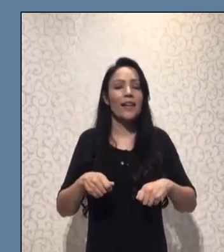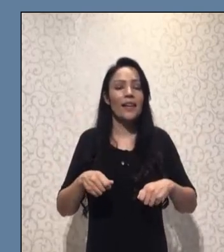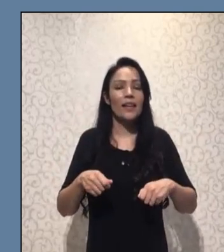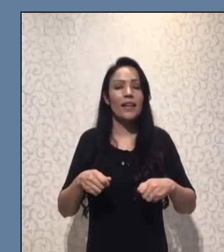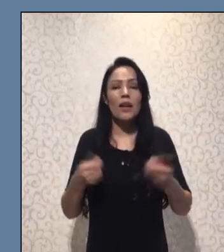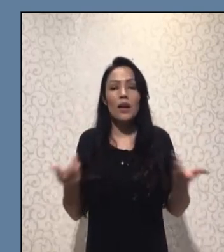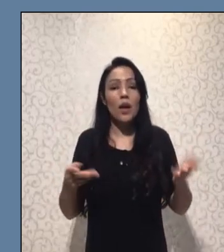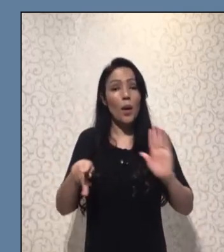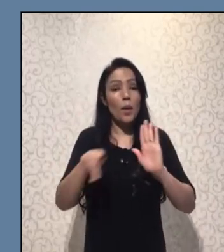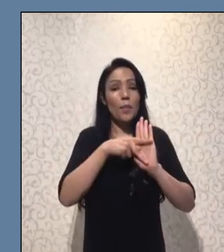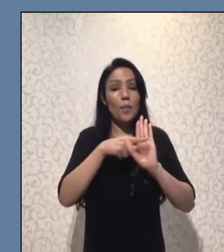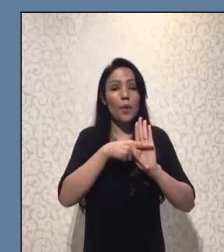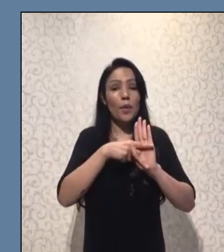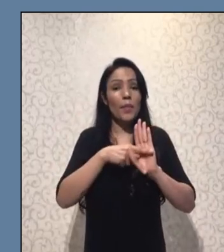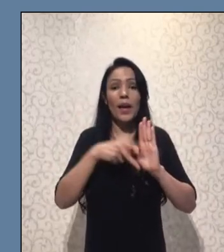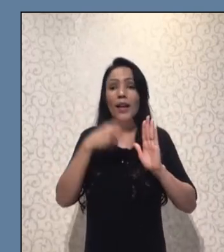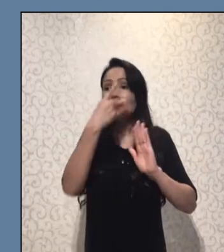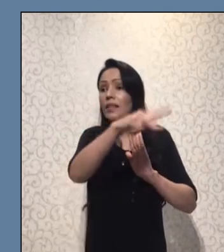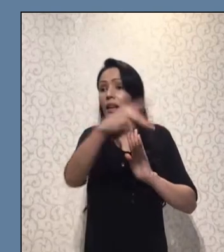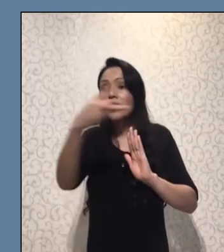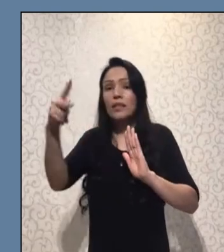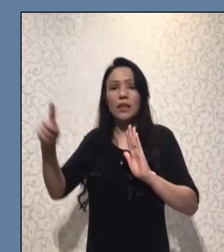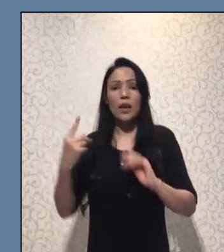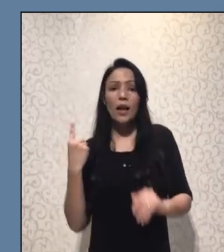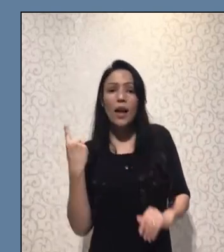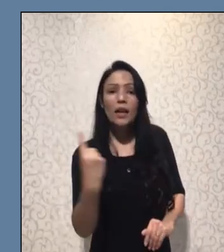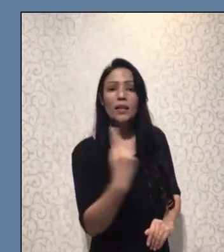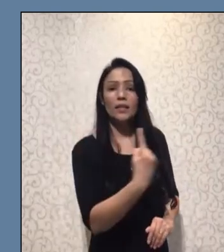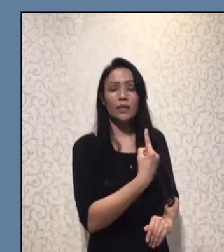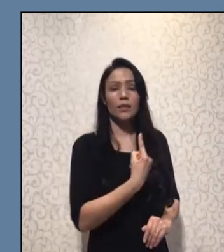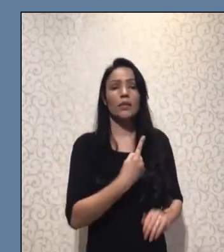patrimônio que é delas, né? Agora,